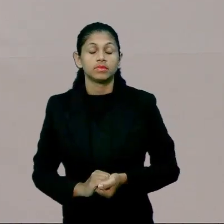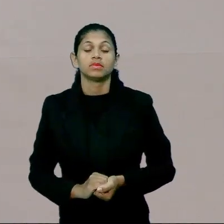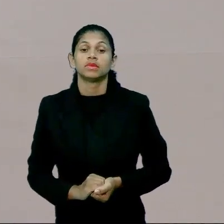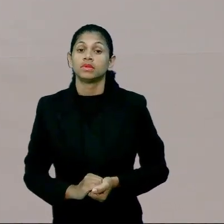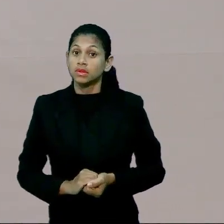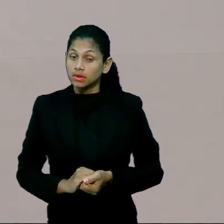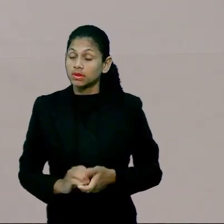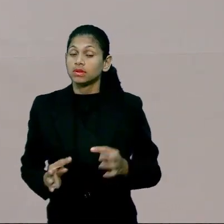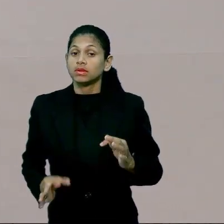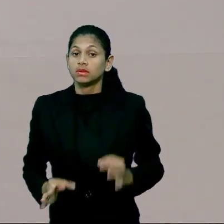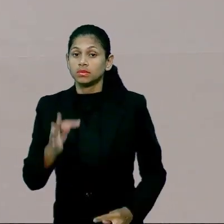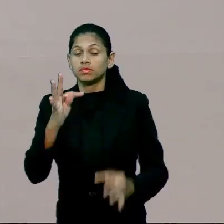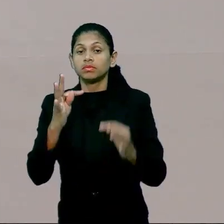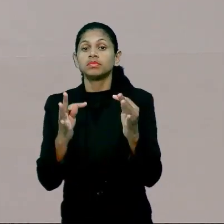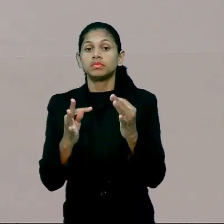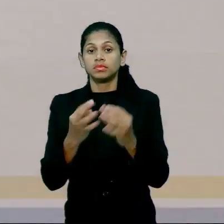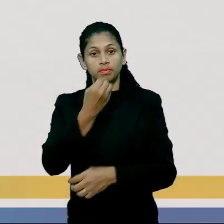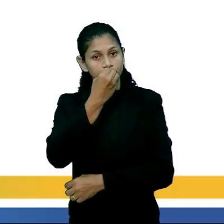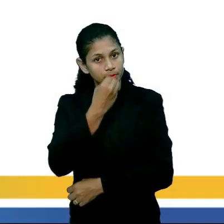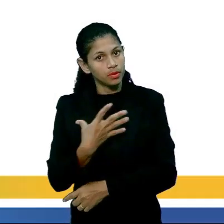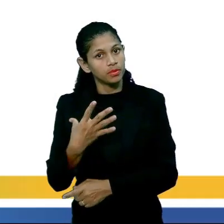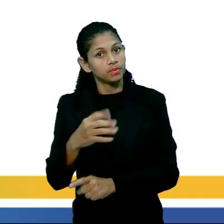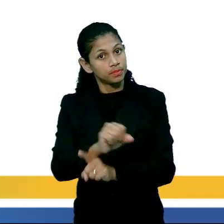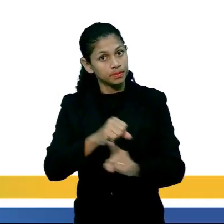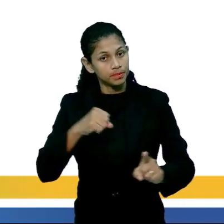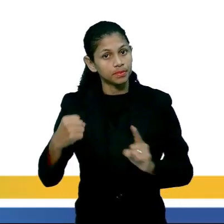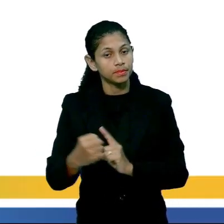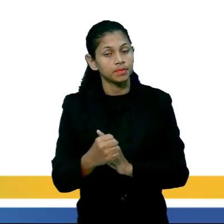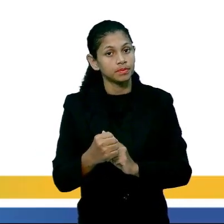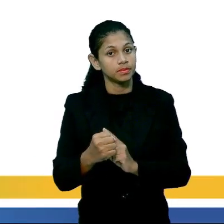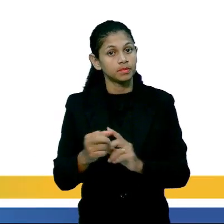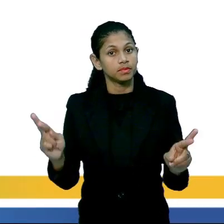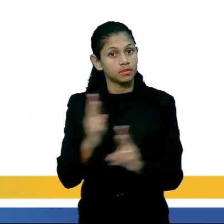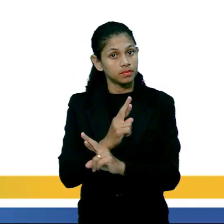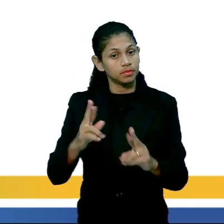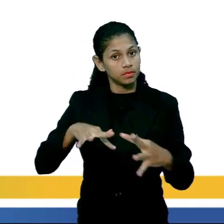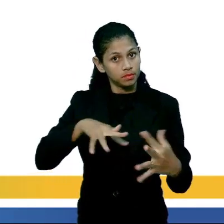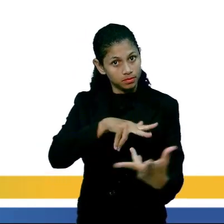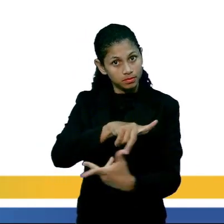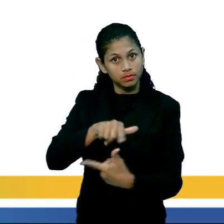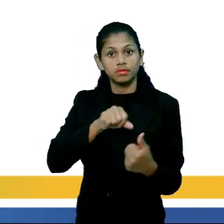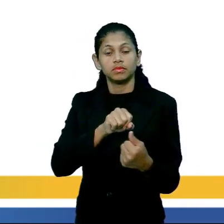sociedade em relação a essa globalização.